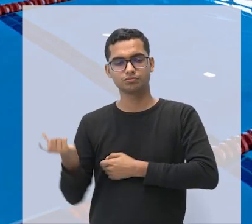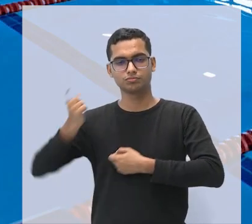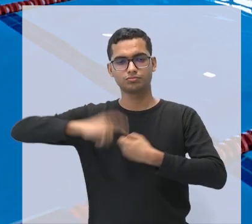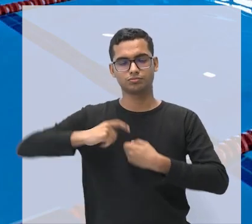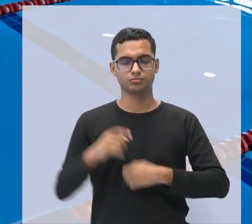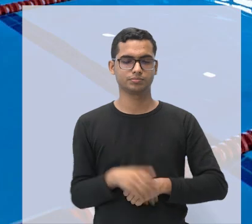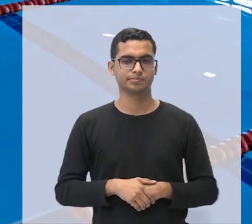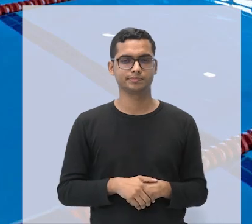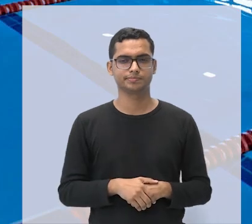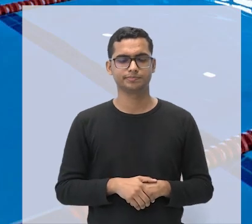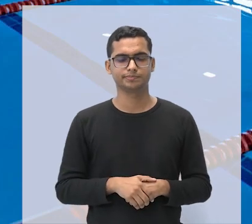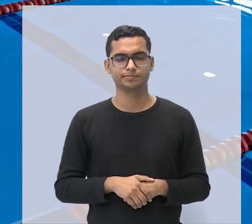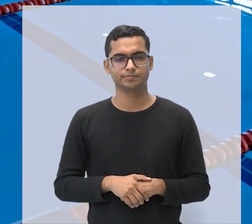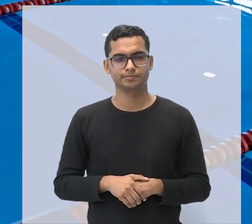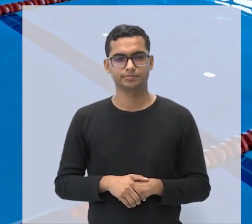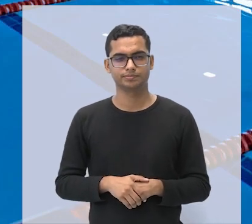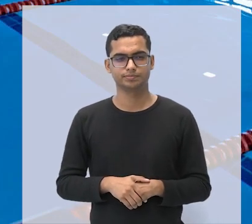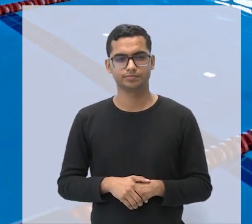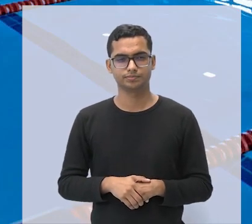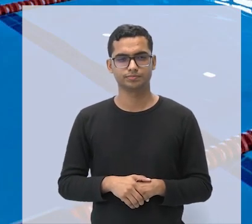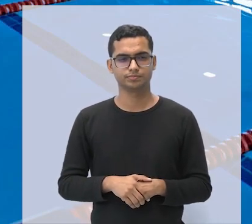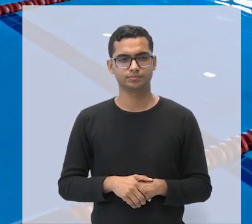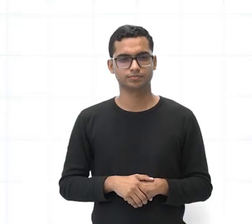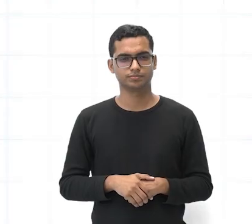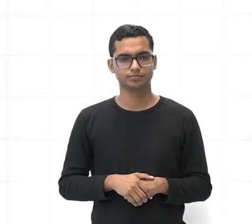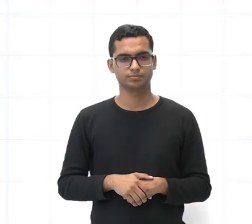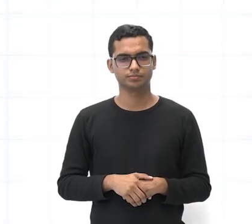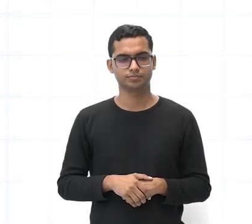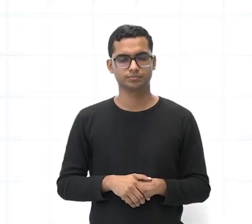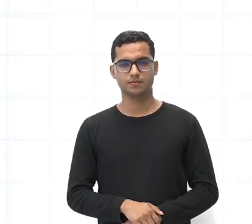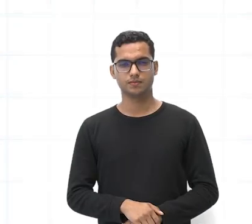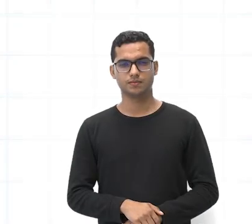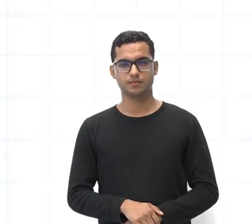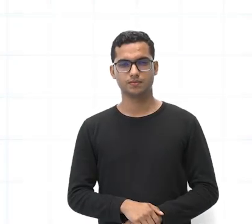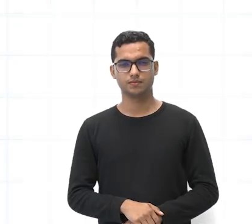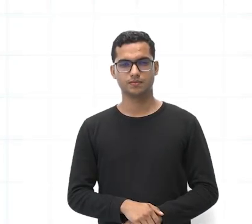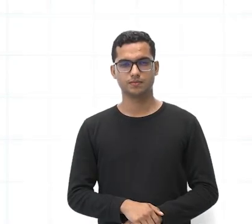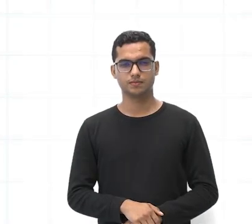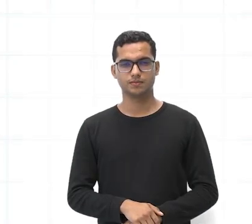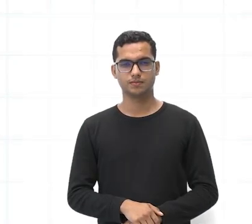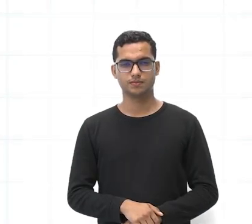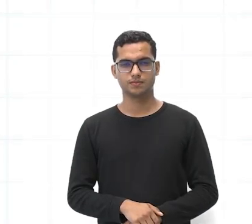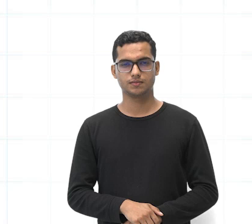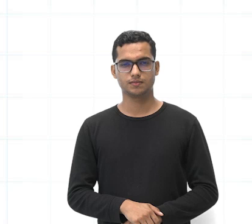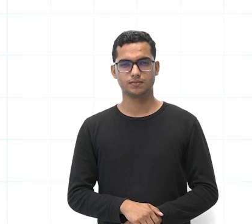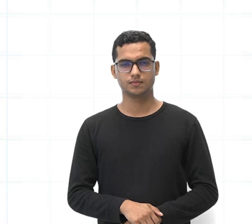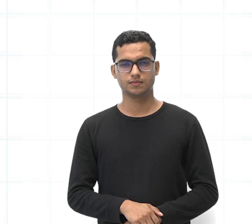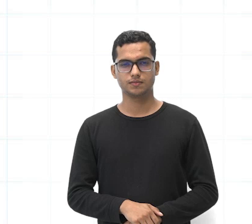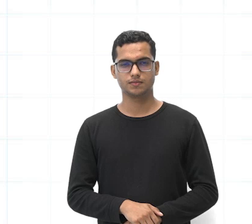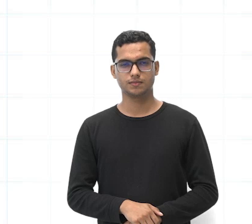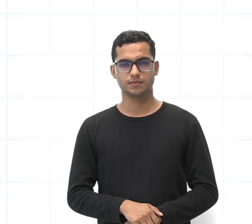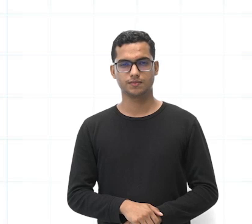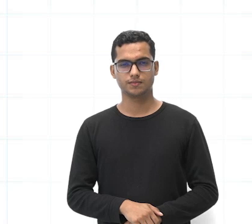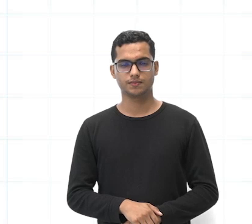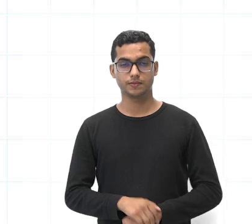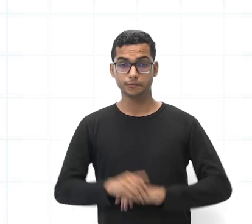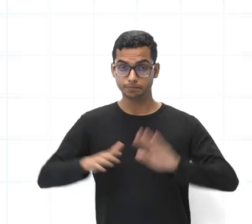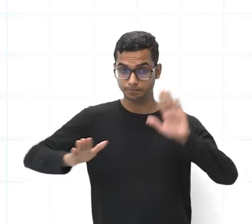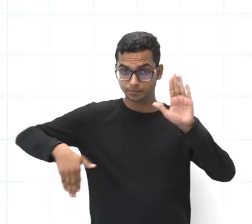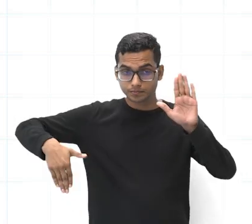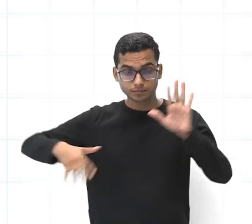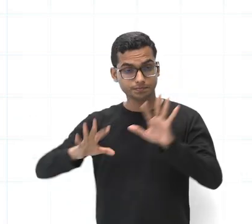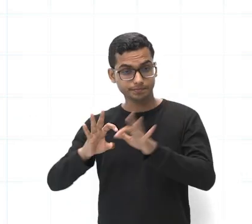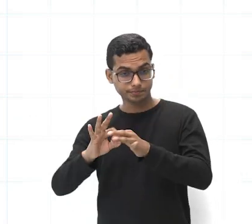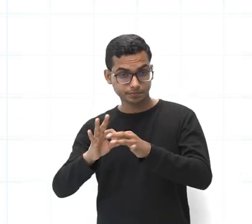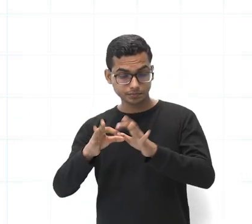vai avançar bastante para chegar ali nos Jogos Olímpicos. Então, olha só, natação nos Jogos Olímpicos.